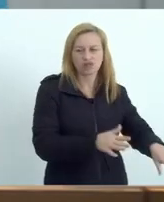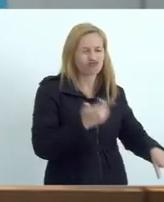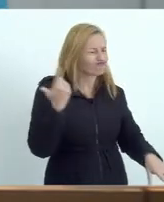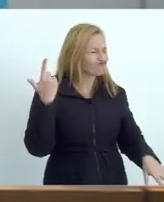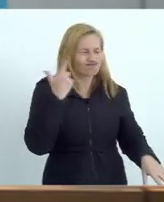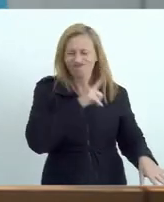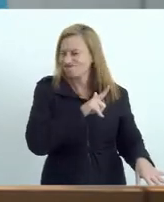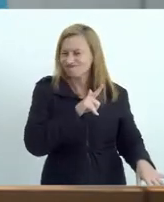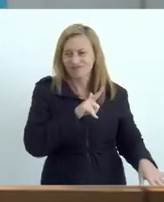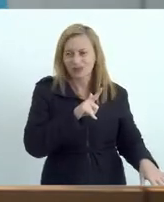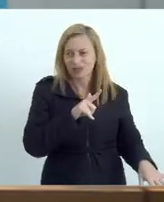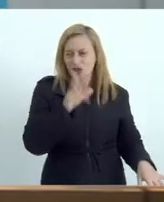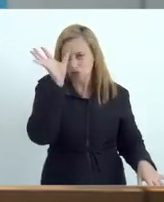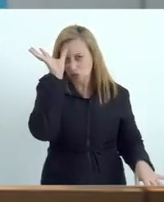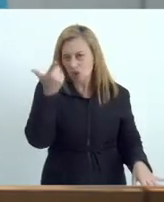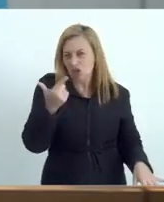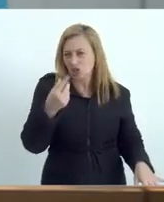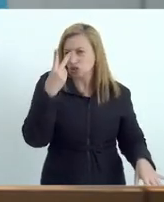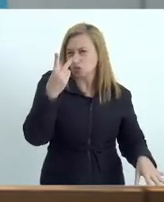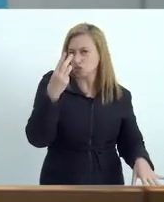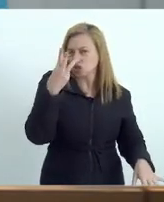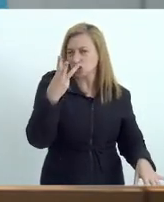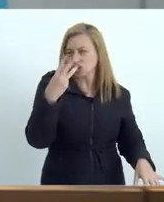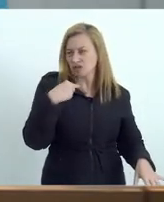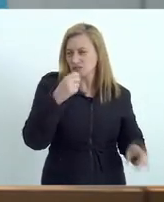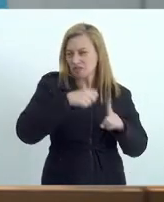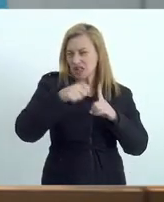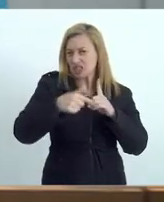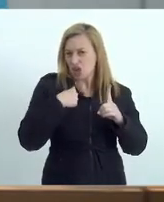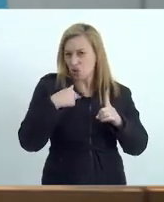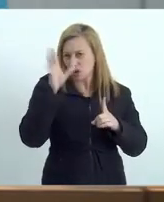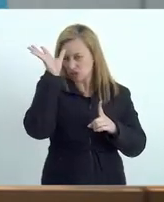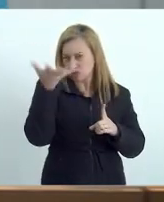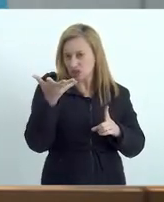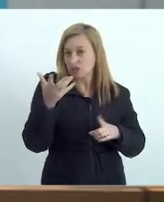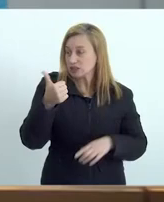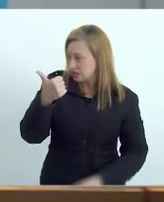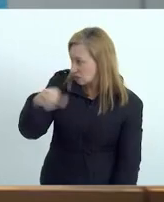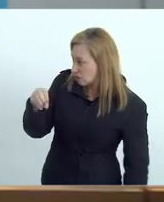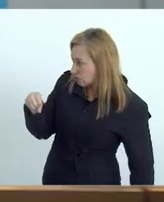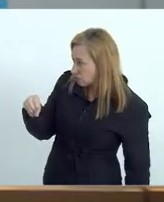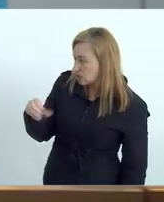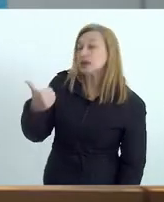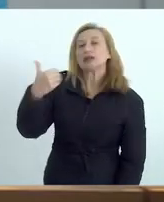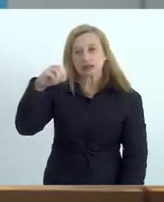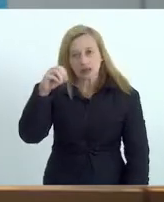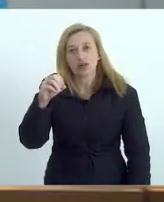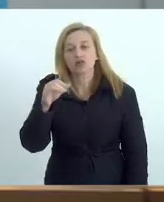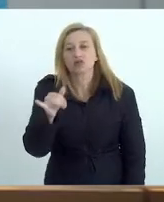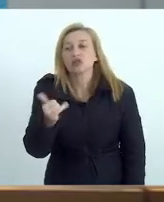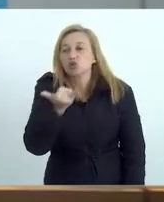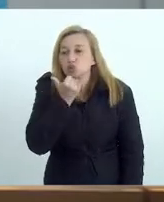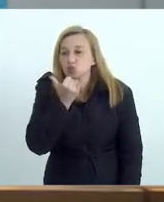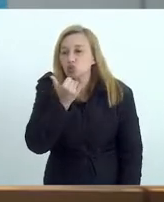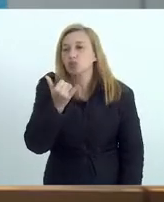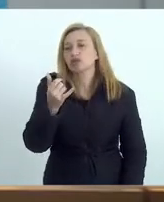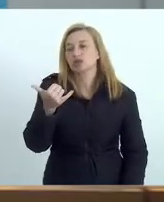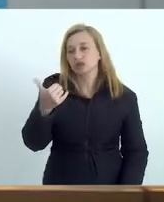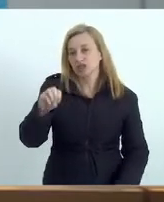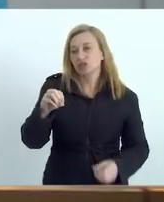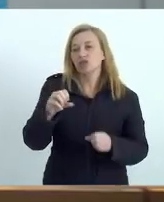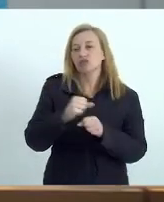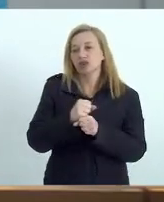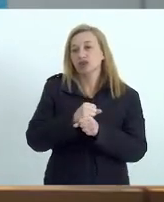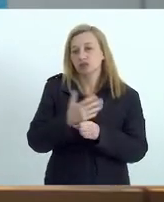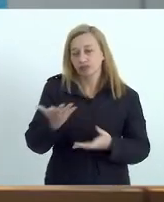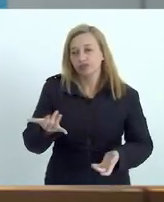Conseguiu resolver não é em dois três meses que eu vou conseguir resolver 19 anos 19 anos desculpa se